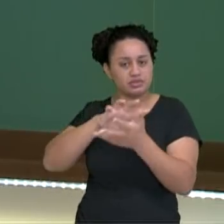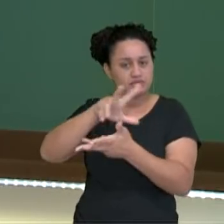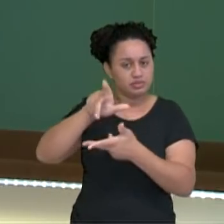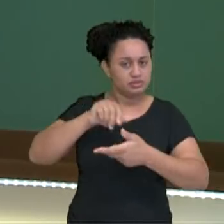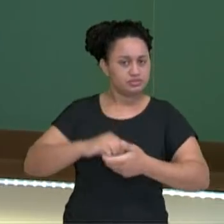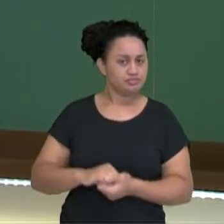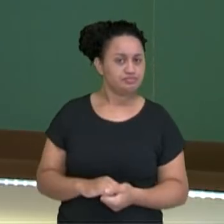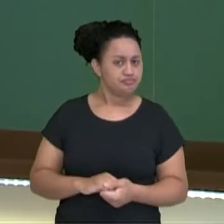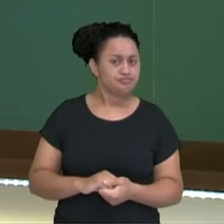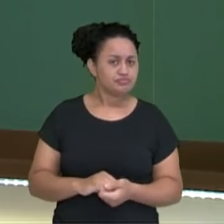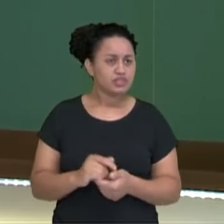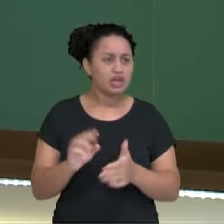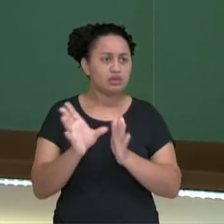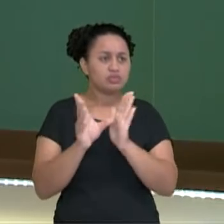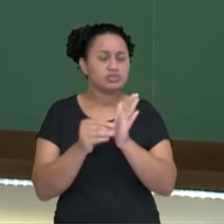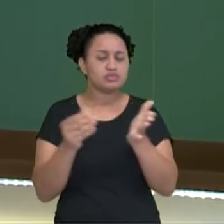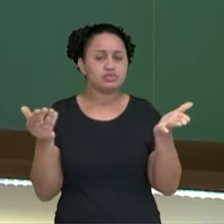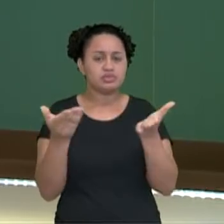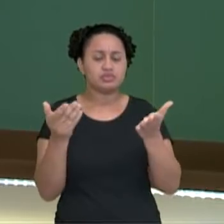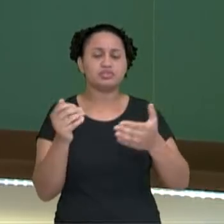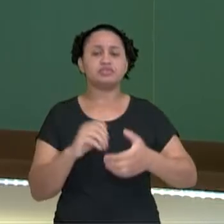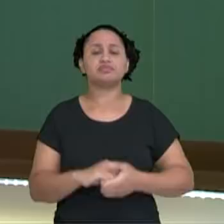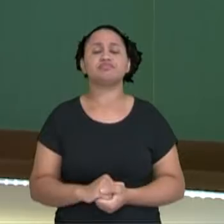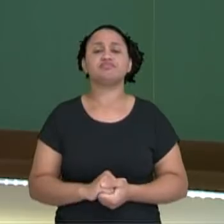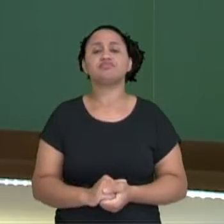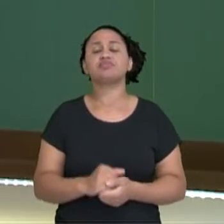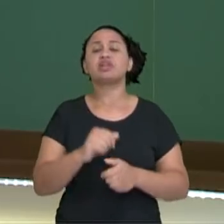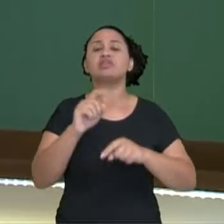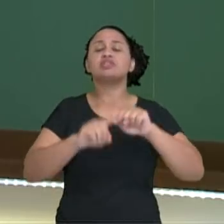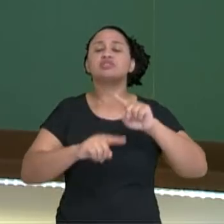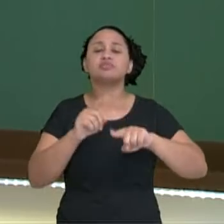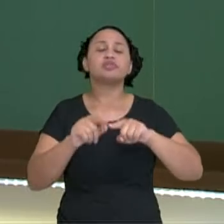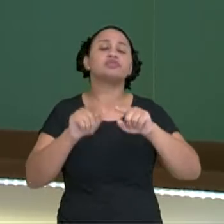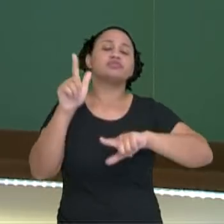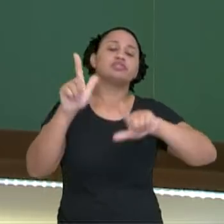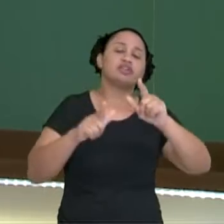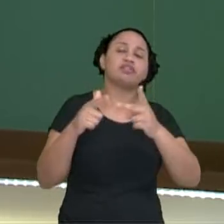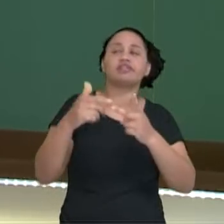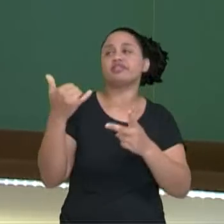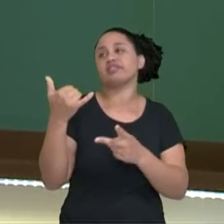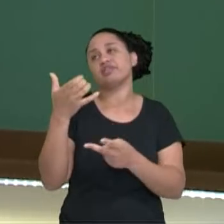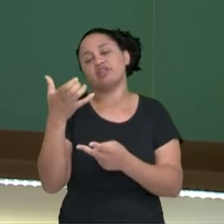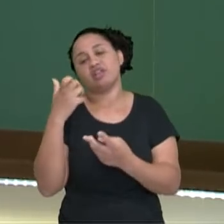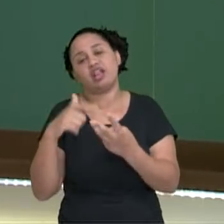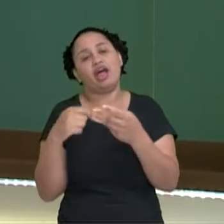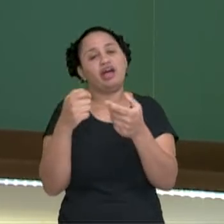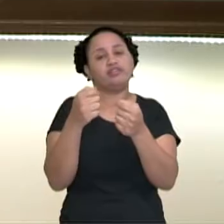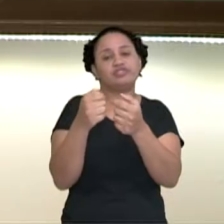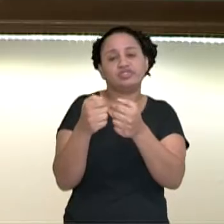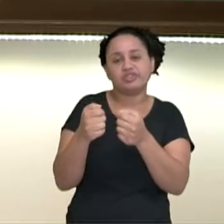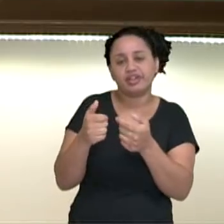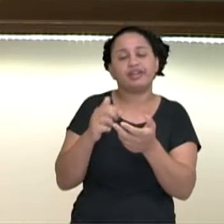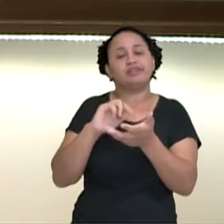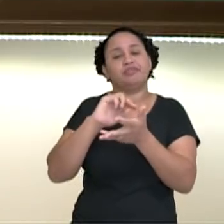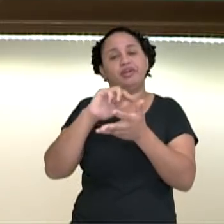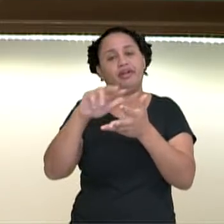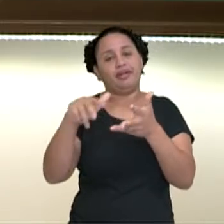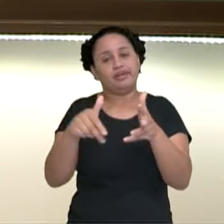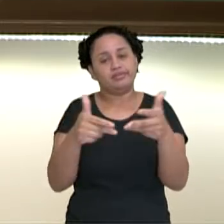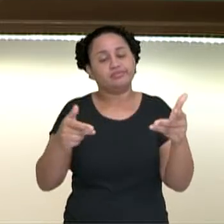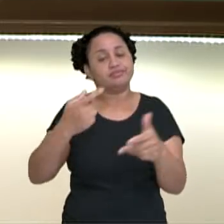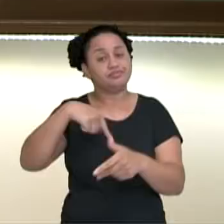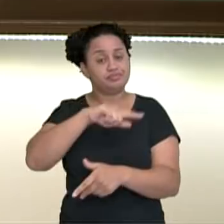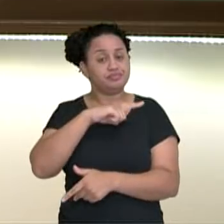isso que a gente vai falar, Esses produtos, como TV, celular, o videogame, todas essas coisas que